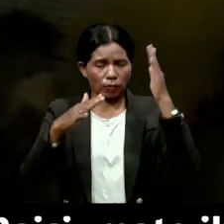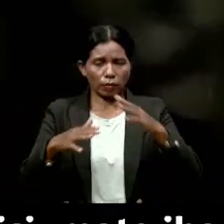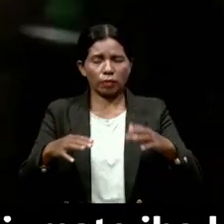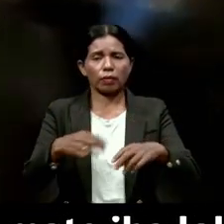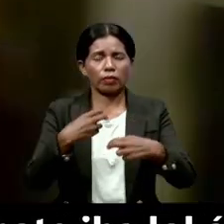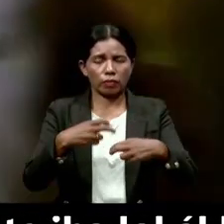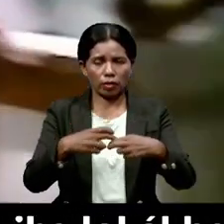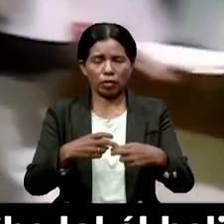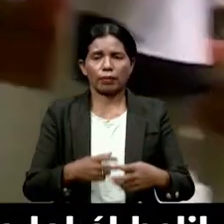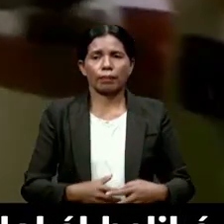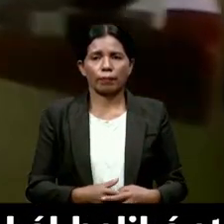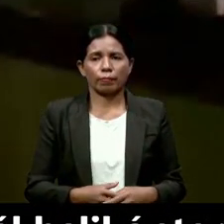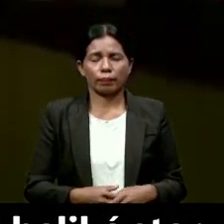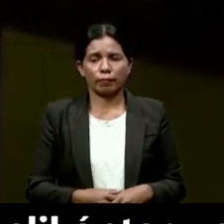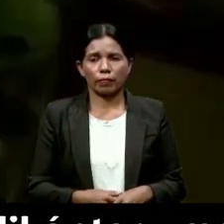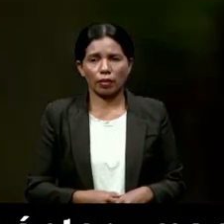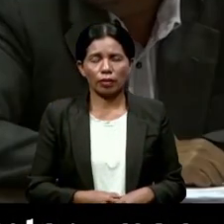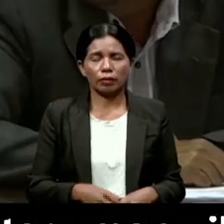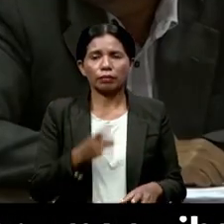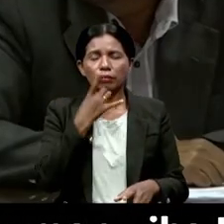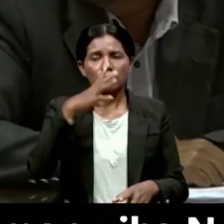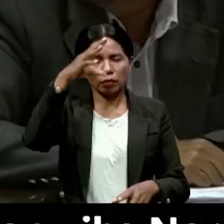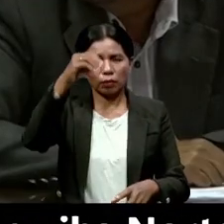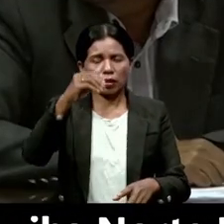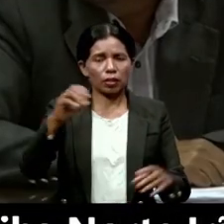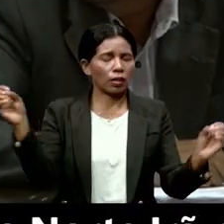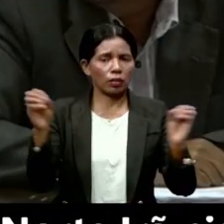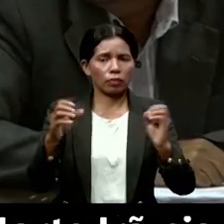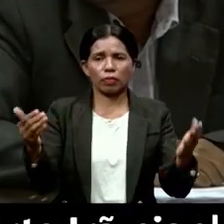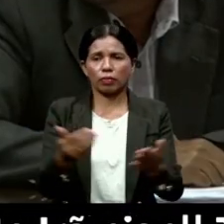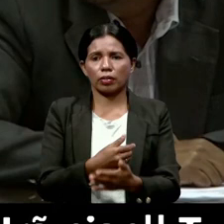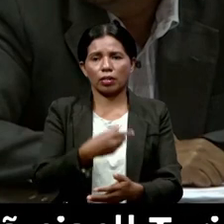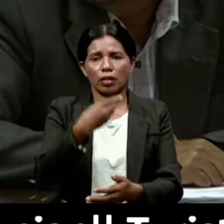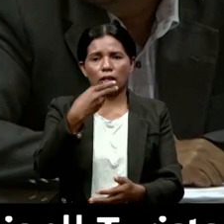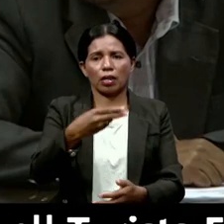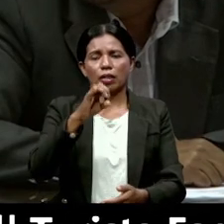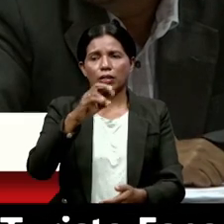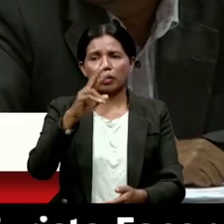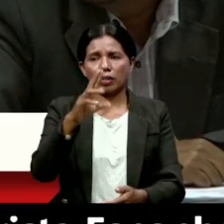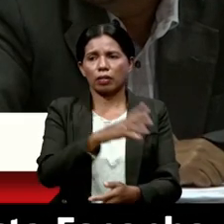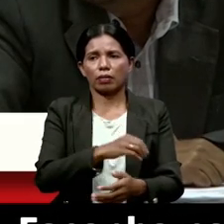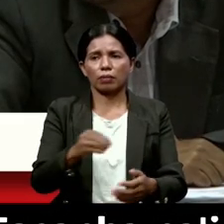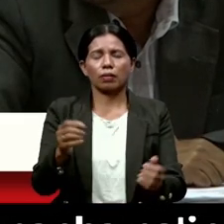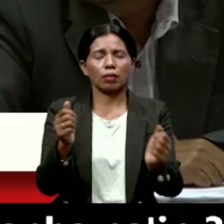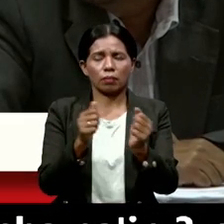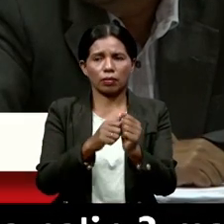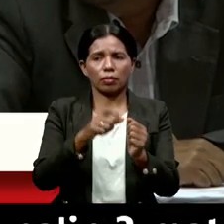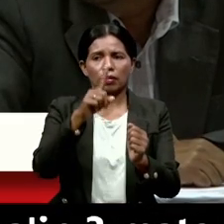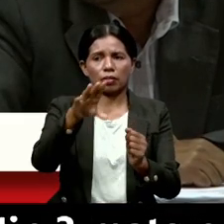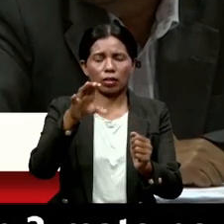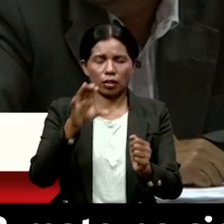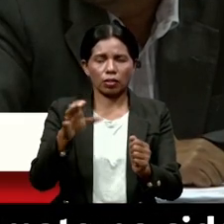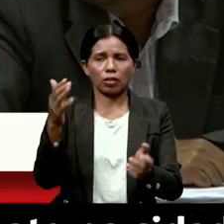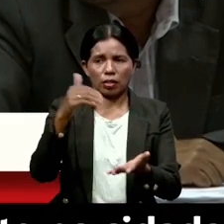liutan ai matene la os novidades foun hai zevene ai matical sem vezes sona será tu